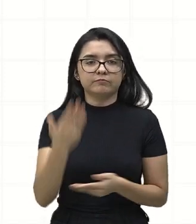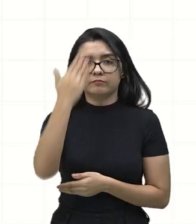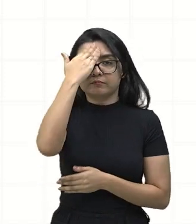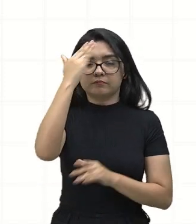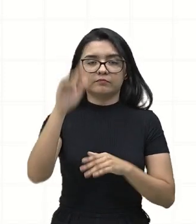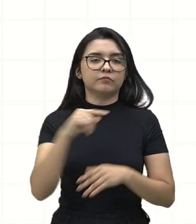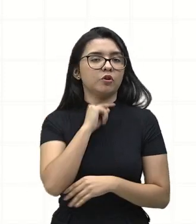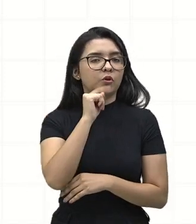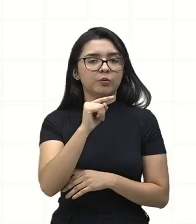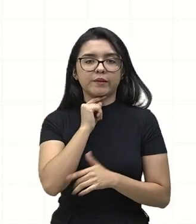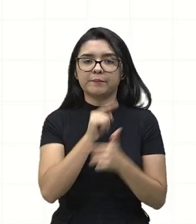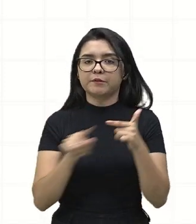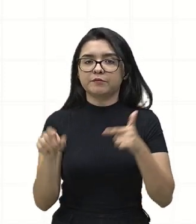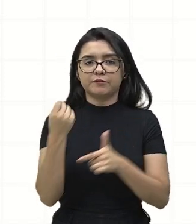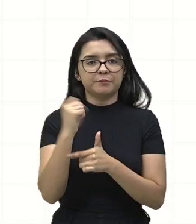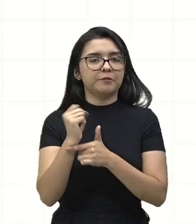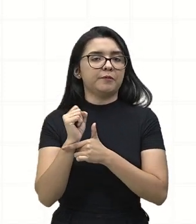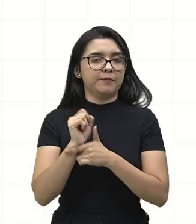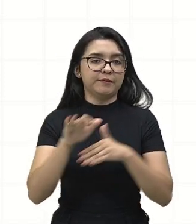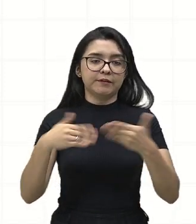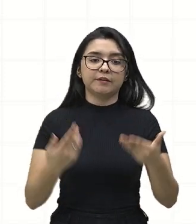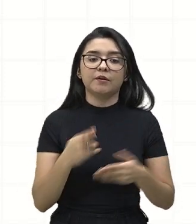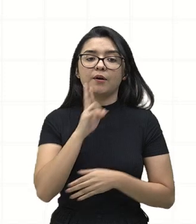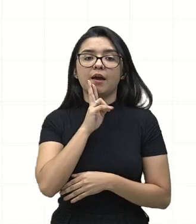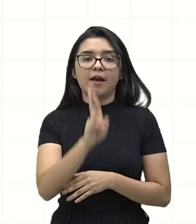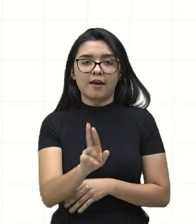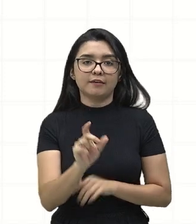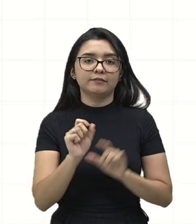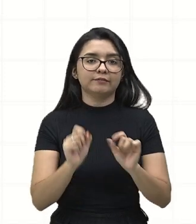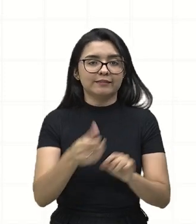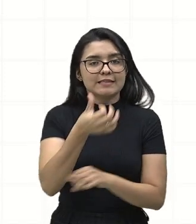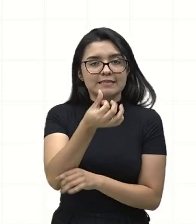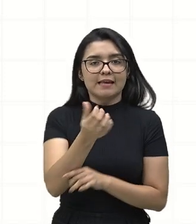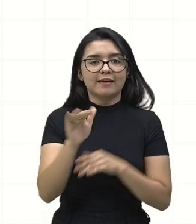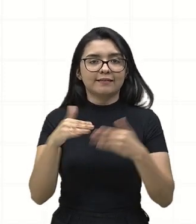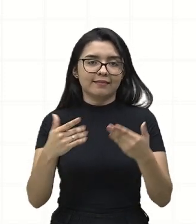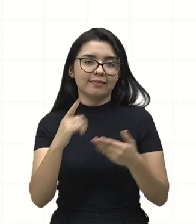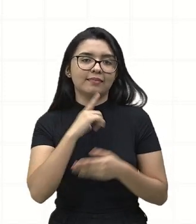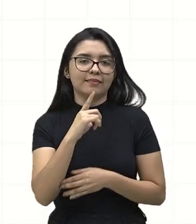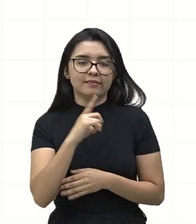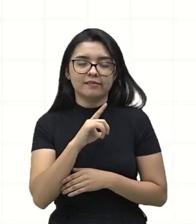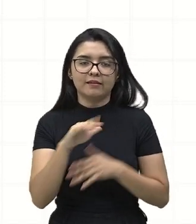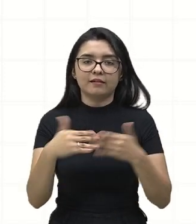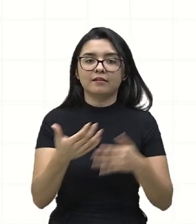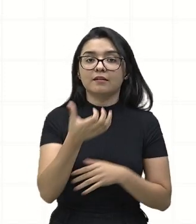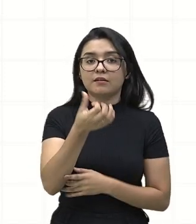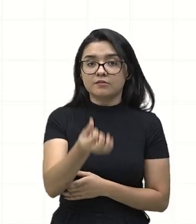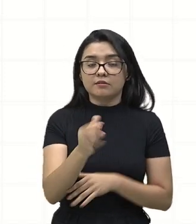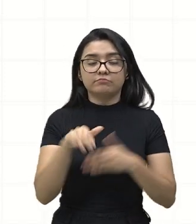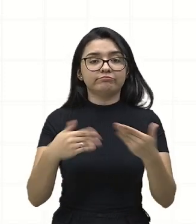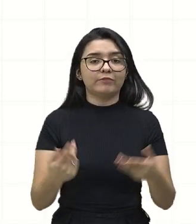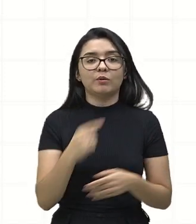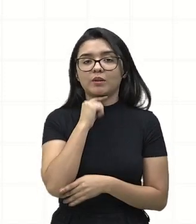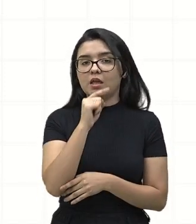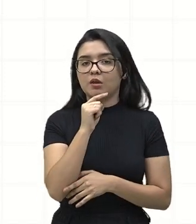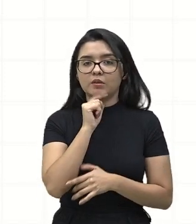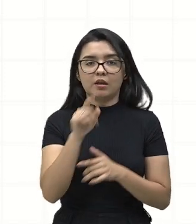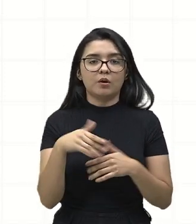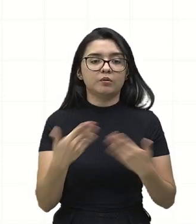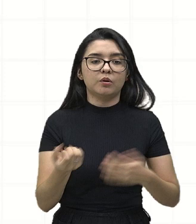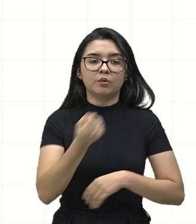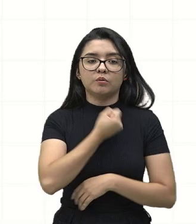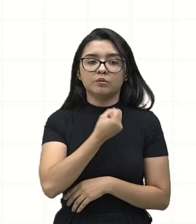não dá para a gente dividir por 8. Ou seja, essa divisão ela deixa resto 6. Então, não. O